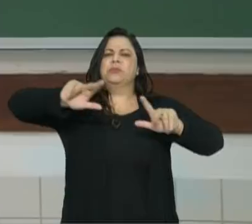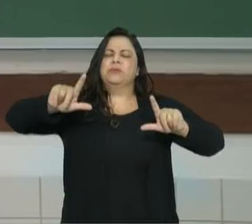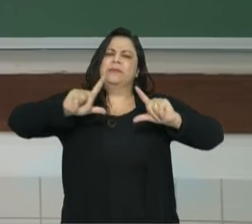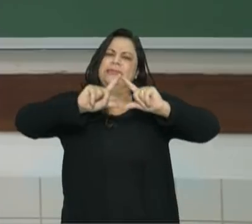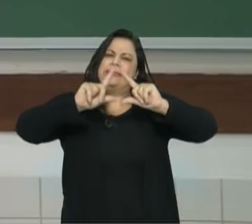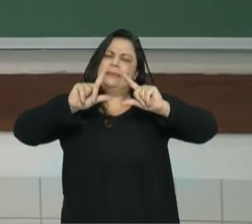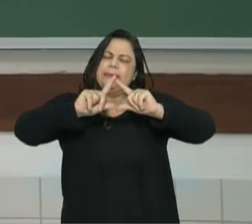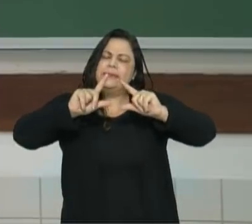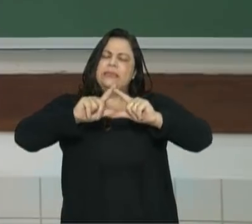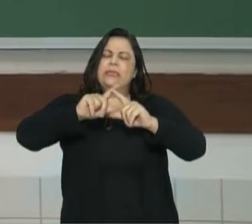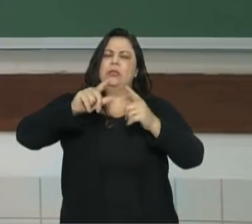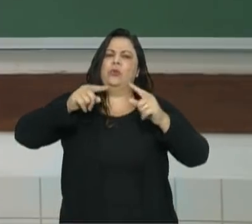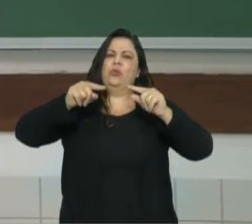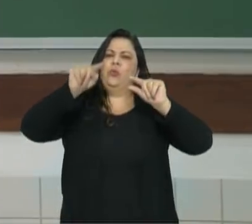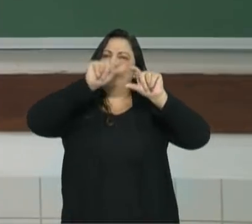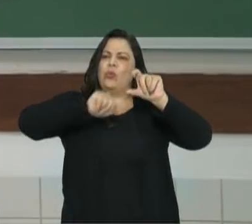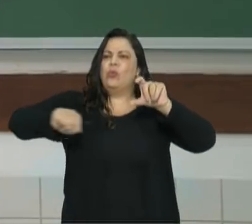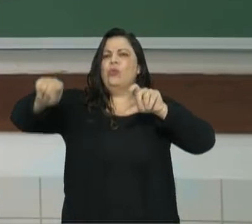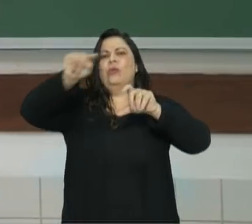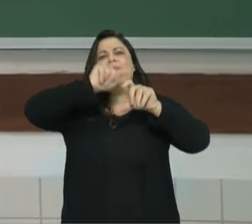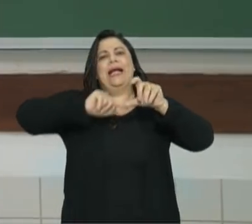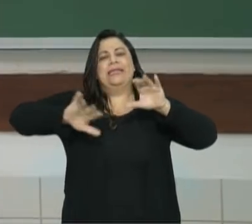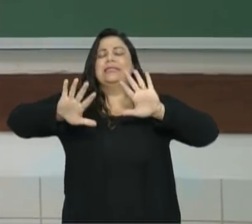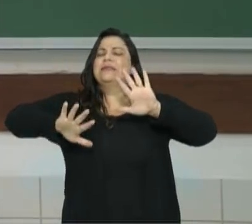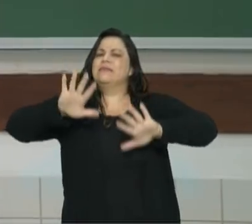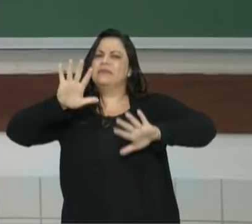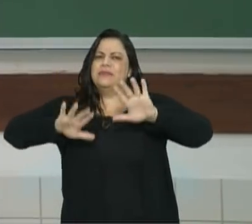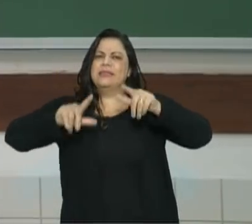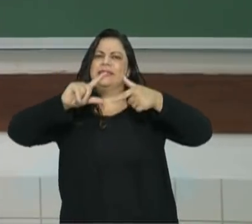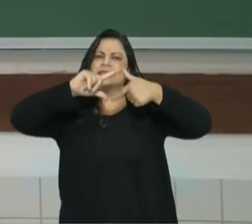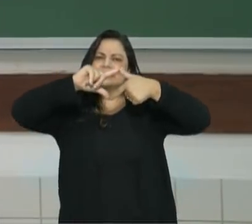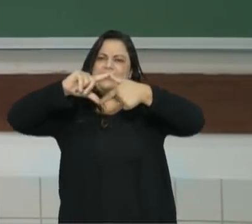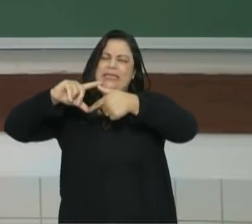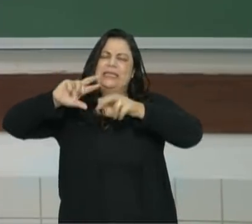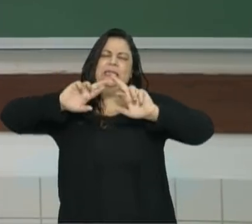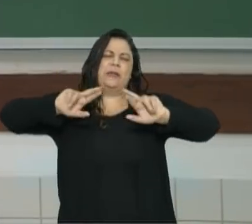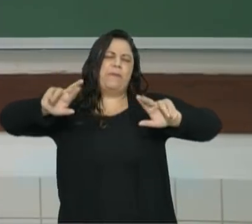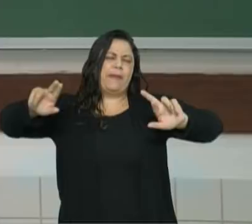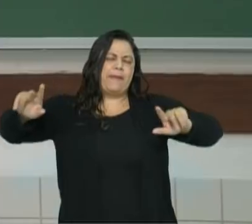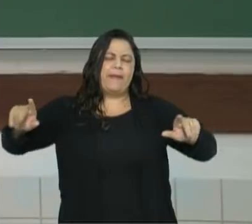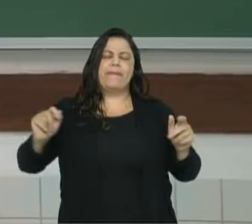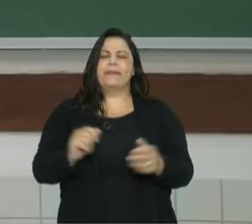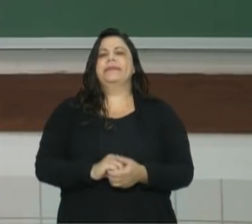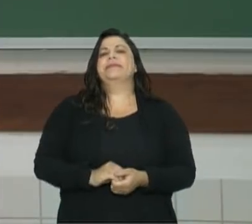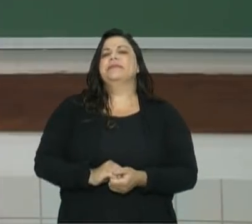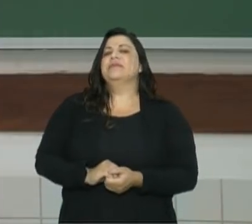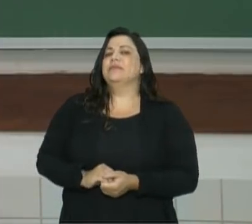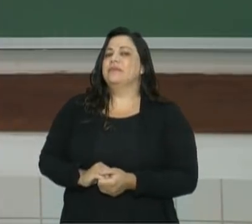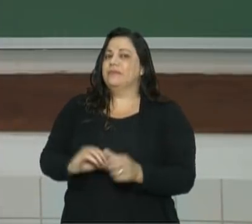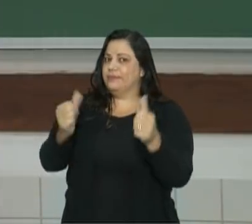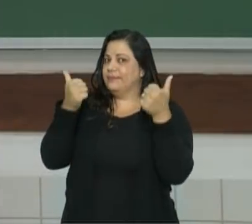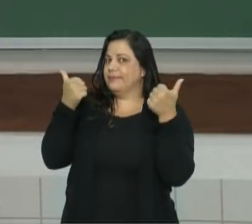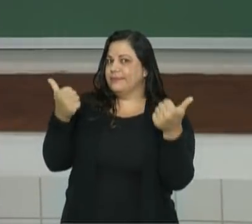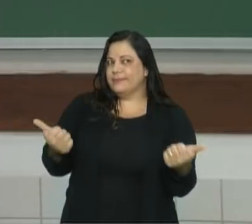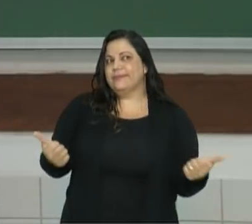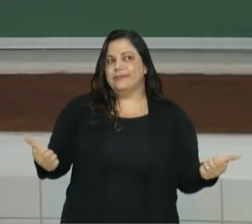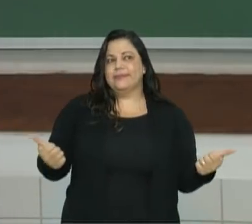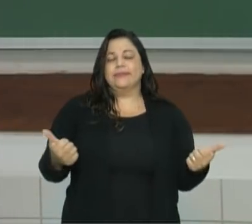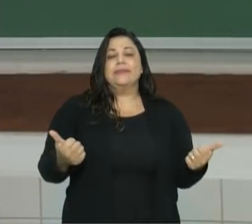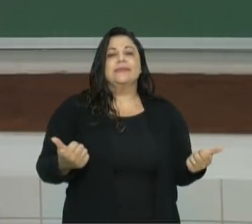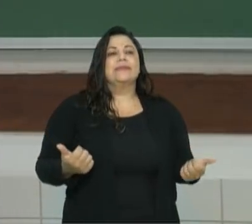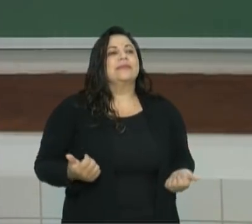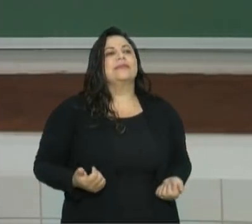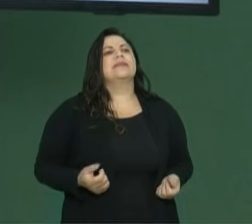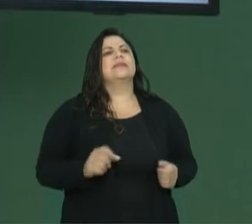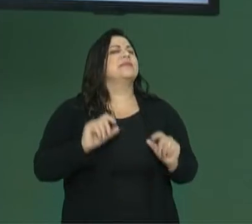retângulo, trapézio, às vezes rola um círculo, né? um semicírculo ali e tudo mais. Beleza? Então, o que